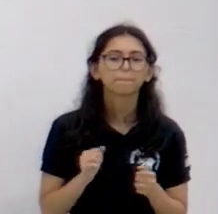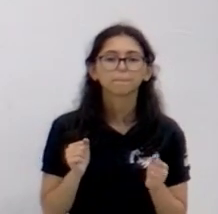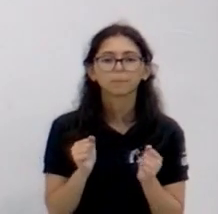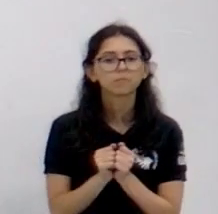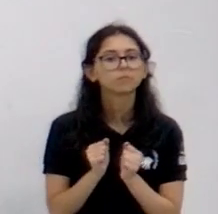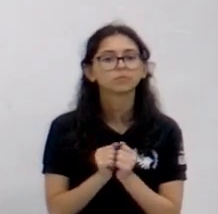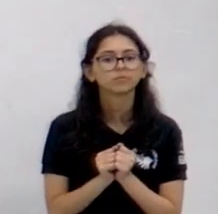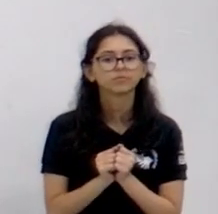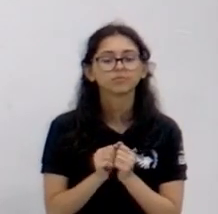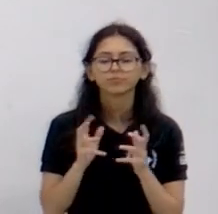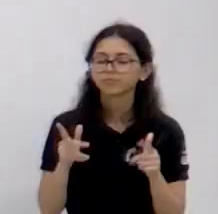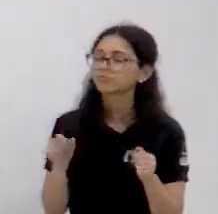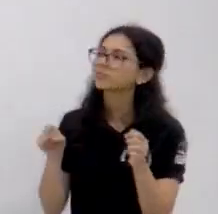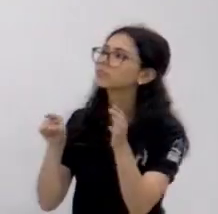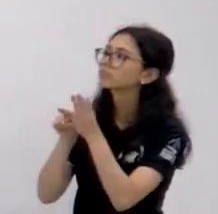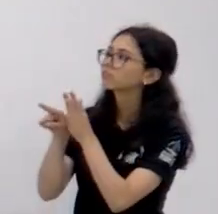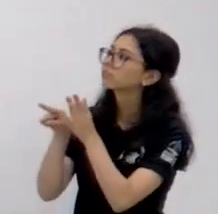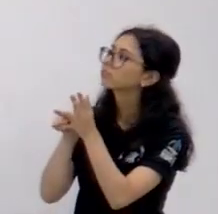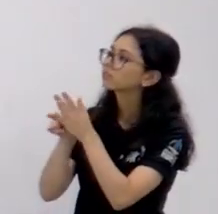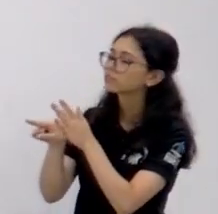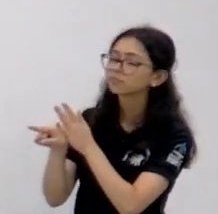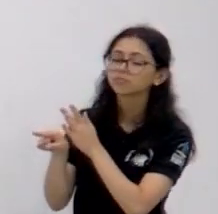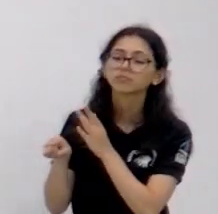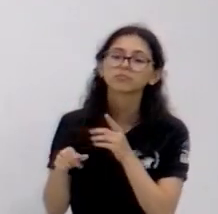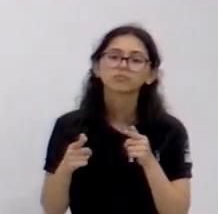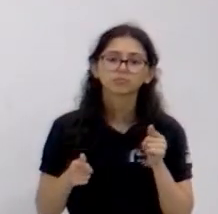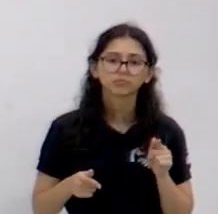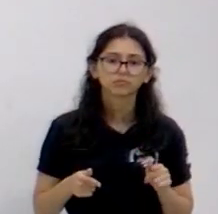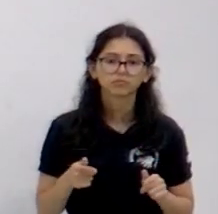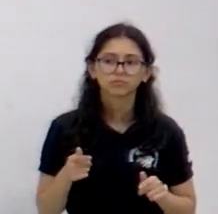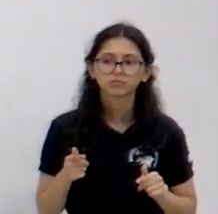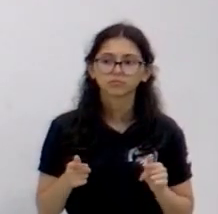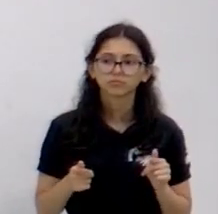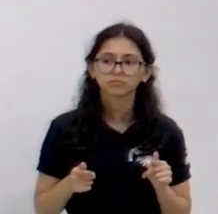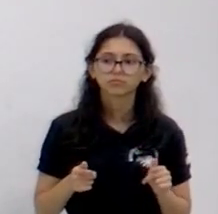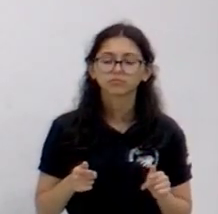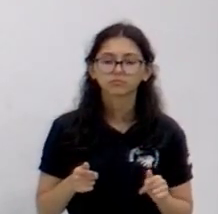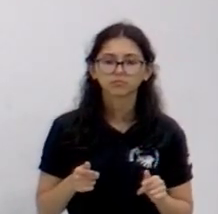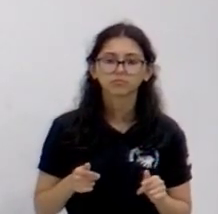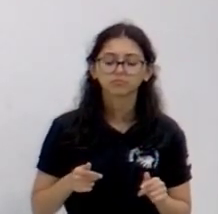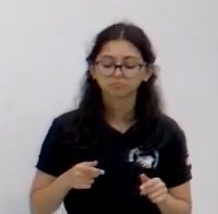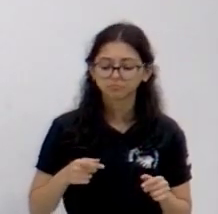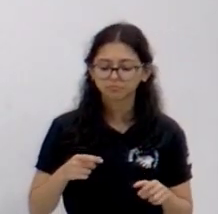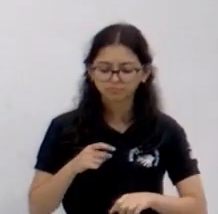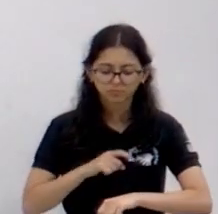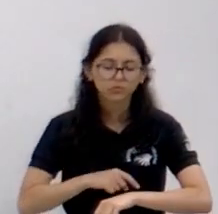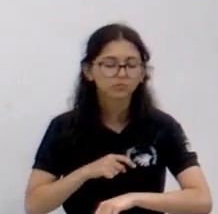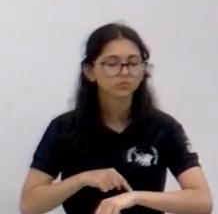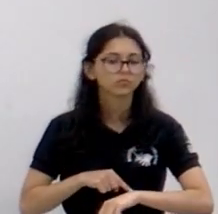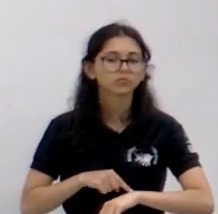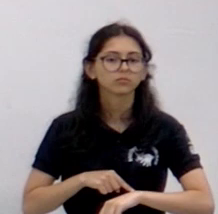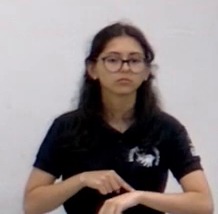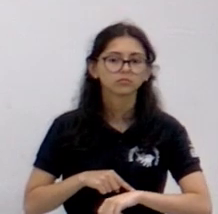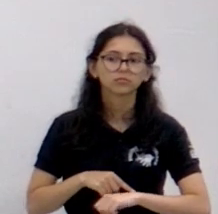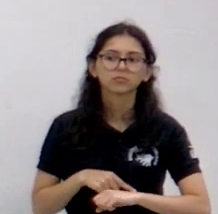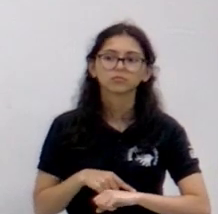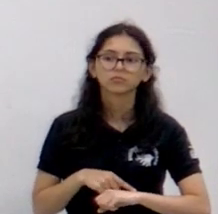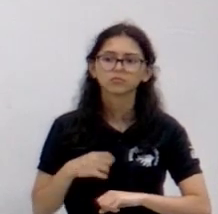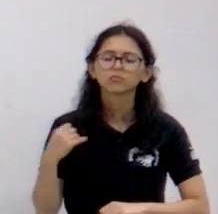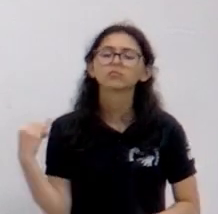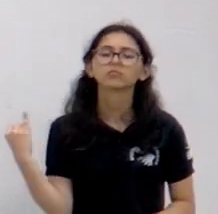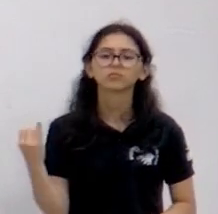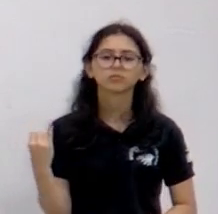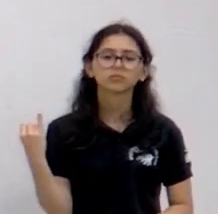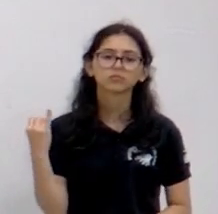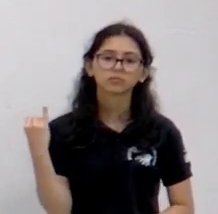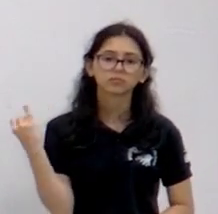que Gideão apresenta diante do Senhor, chega o momento da vera, do momento crucial em que ele